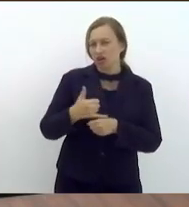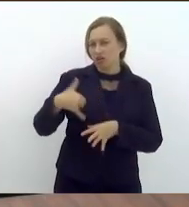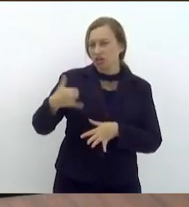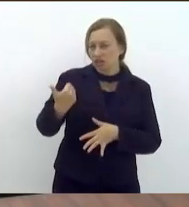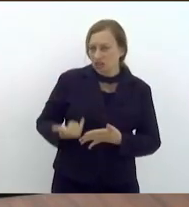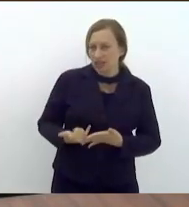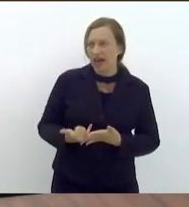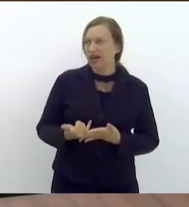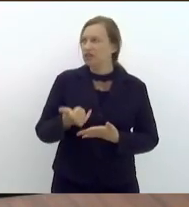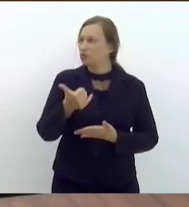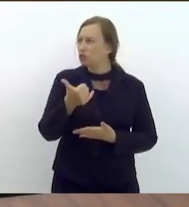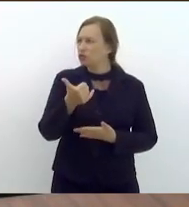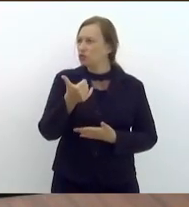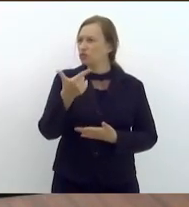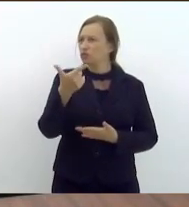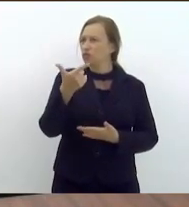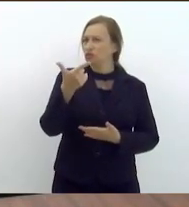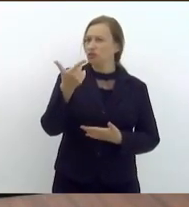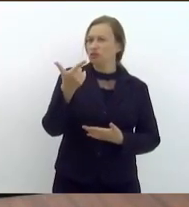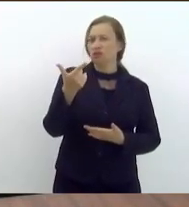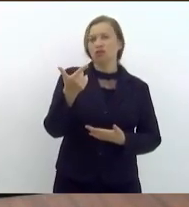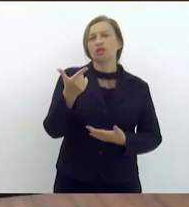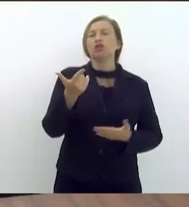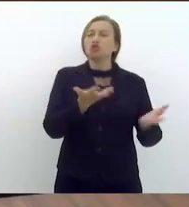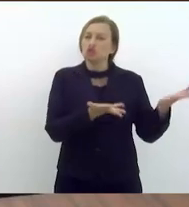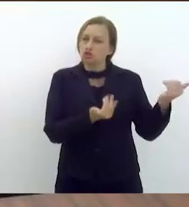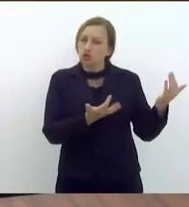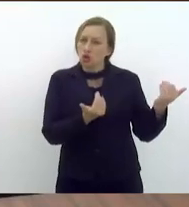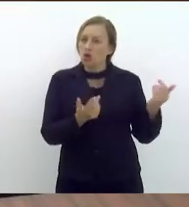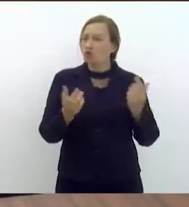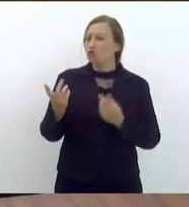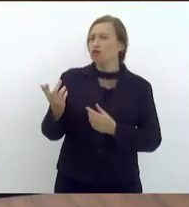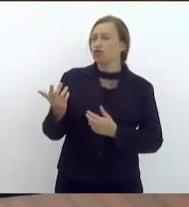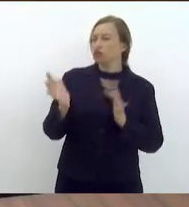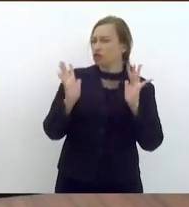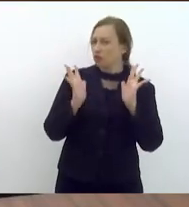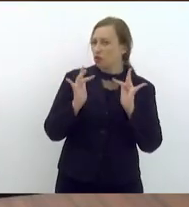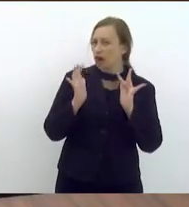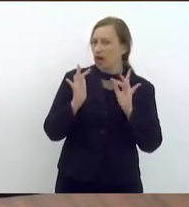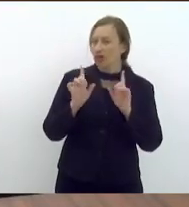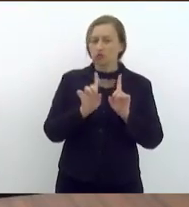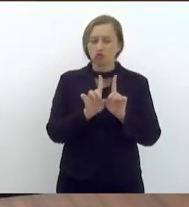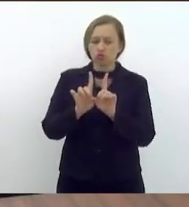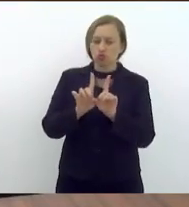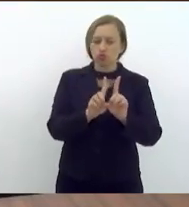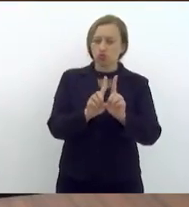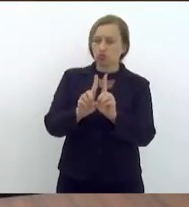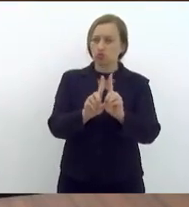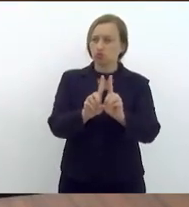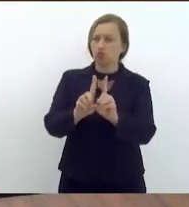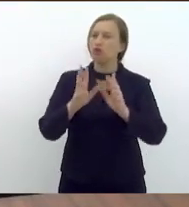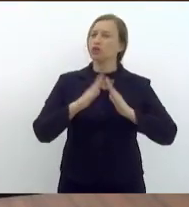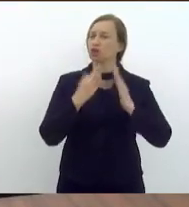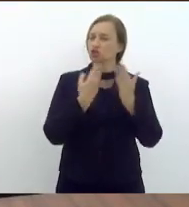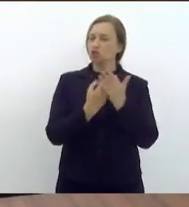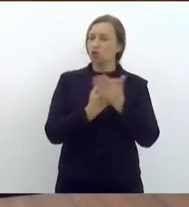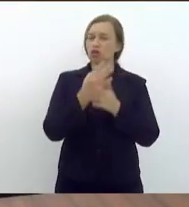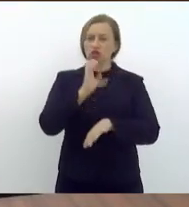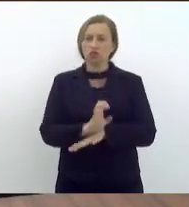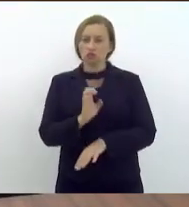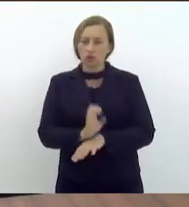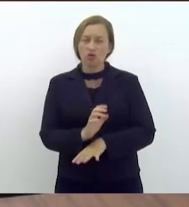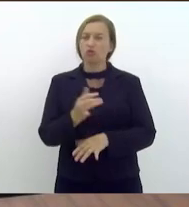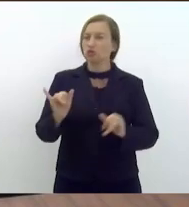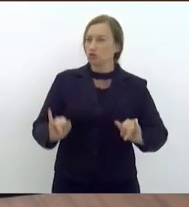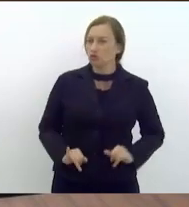a sua a sua caminhada como jovens namorados e estavam ali naquela escola estadual que sofreu mais um ataque